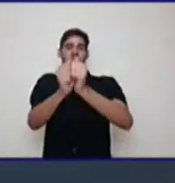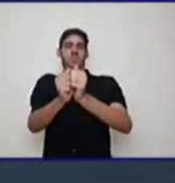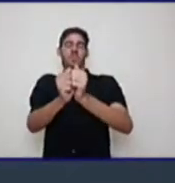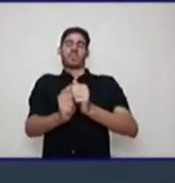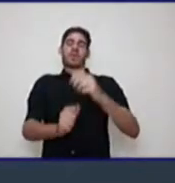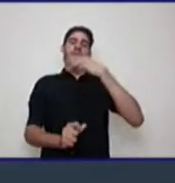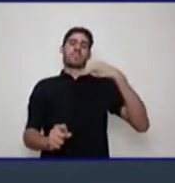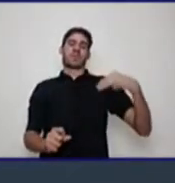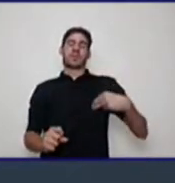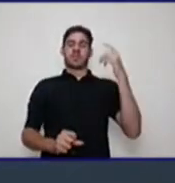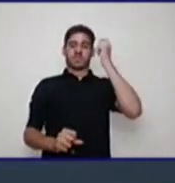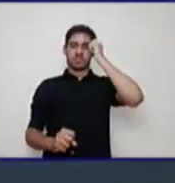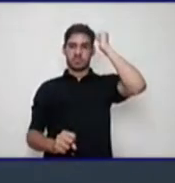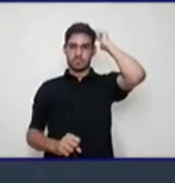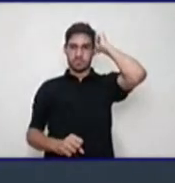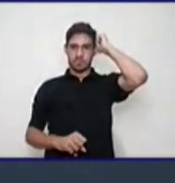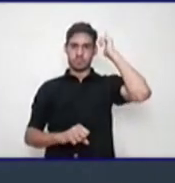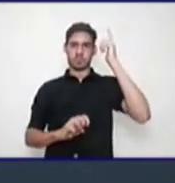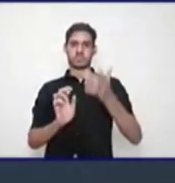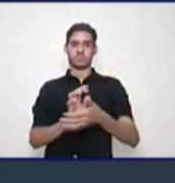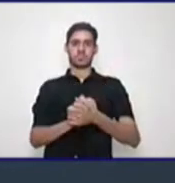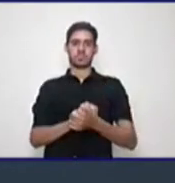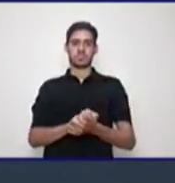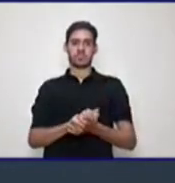ministro Alexandre de Moraes.